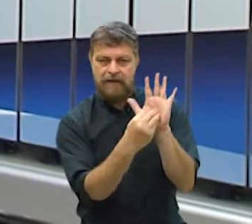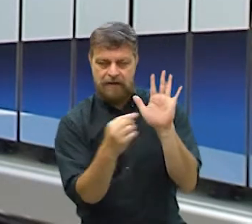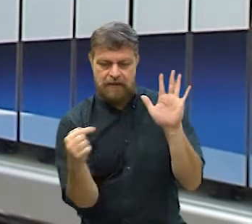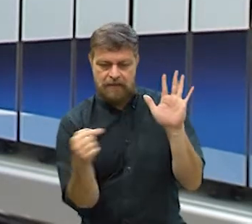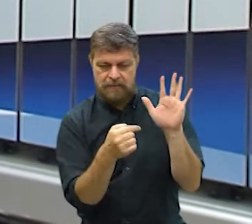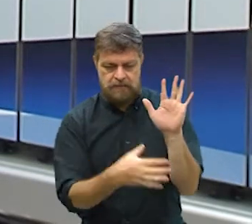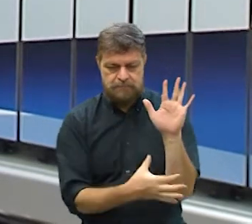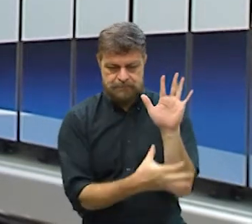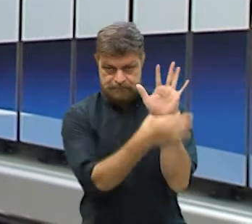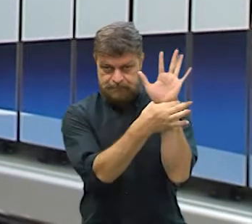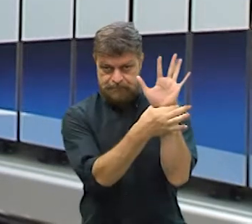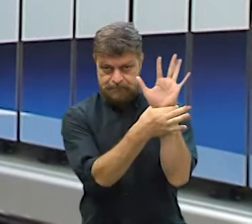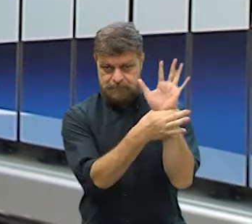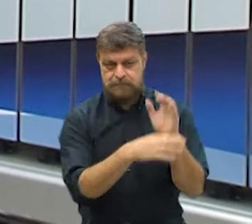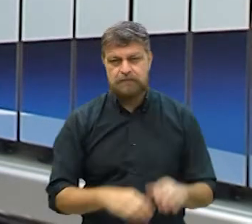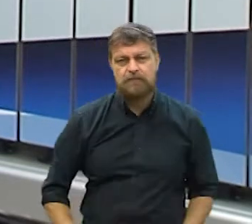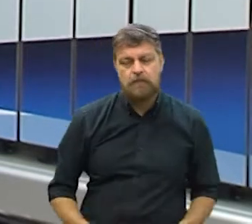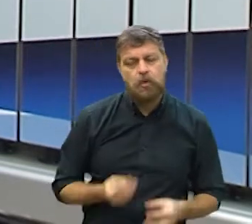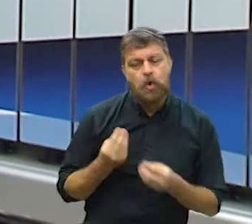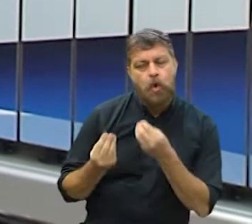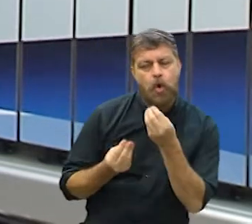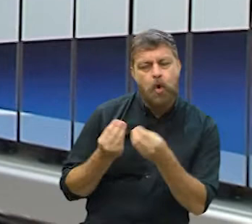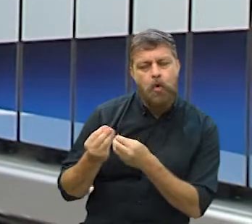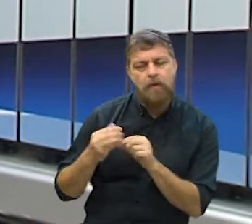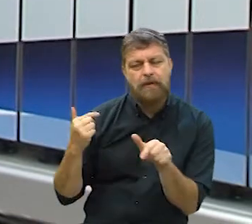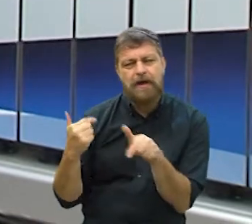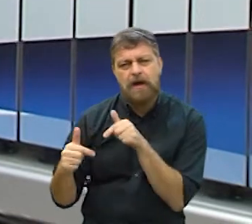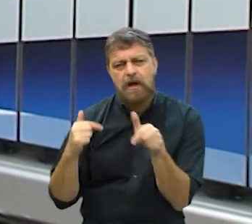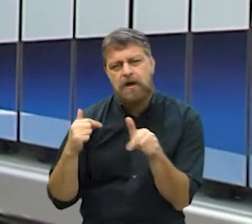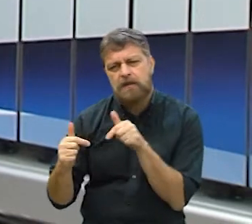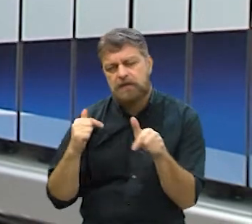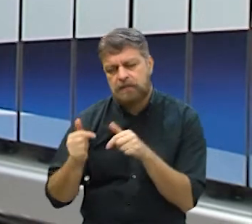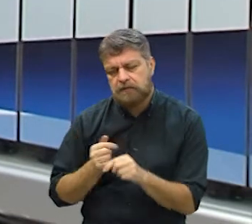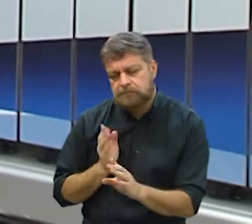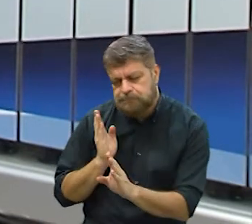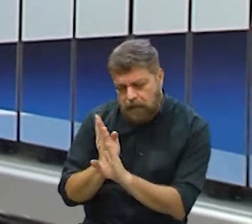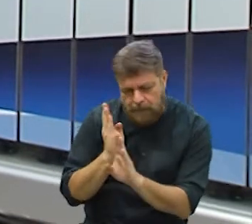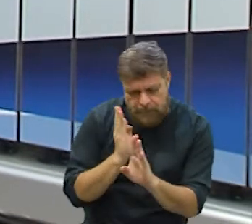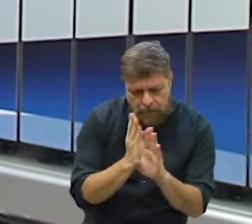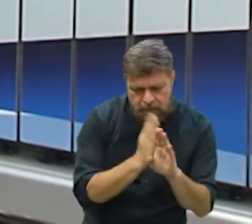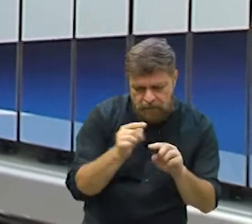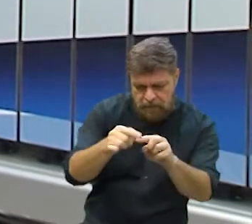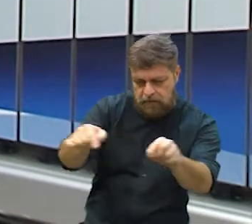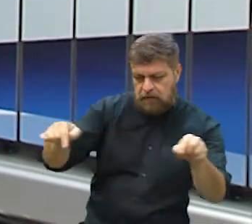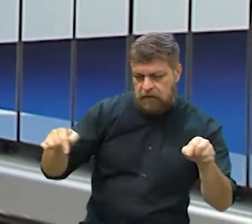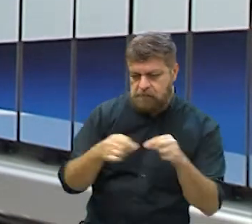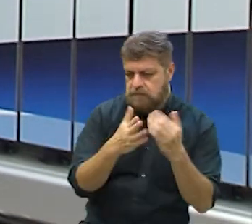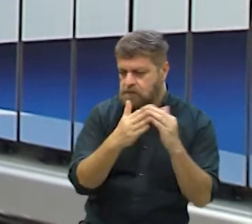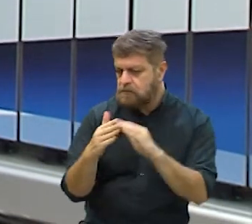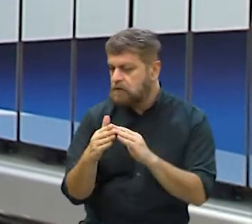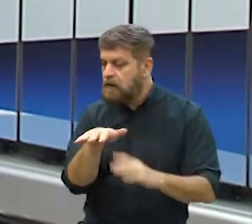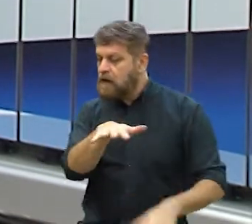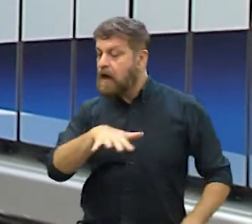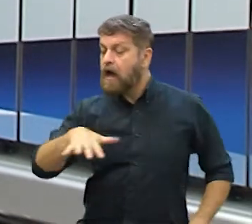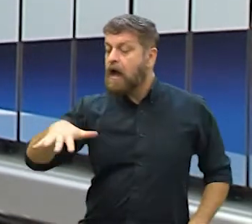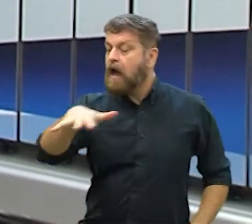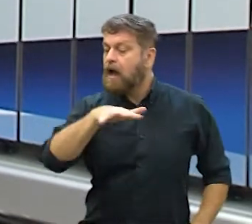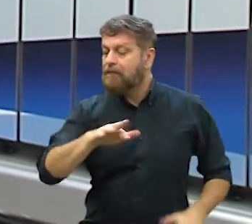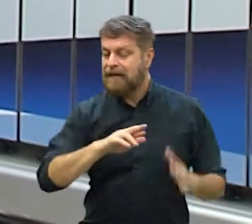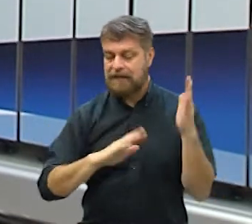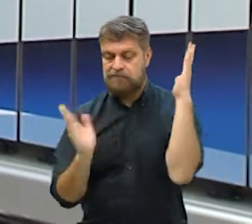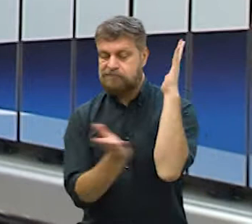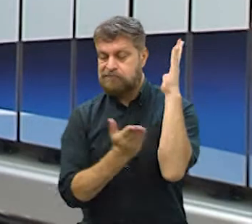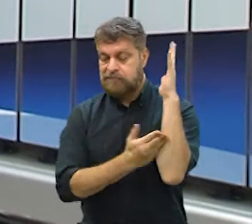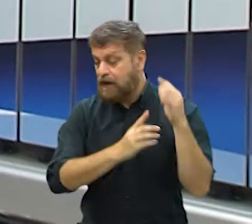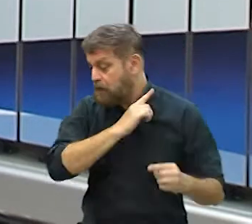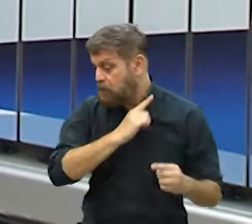meio ambiente ecologicamente equilibrado, como é que é este trabalho de identificar se uma ocupação está em uma área